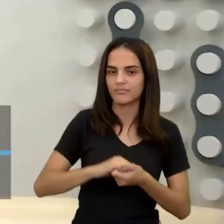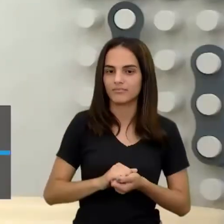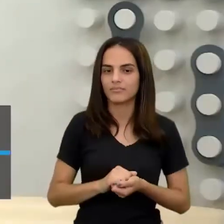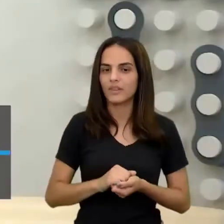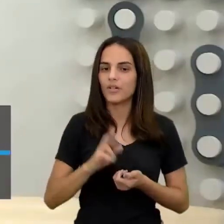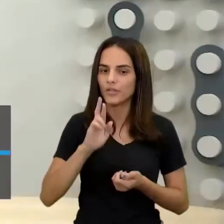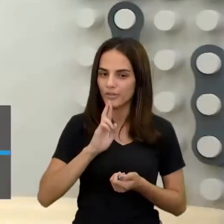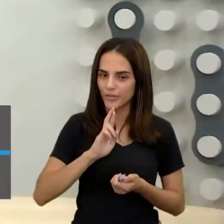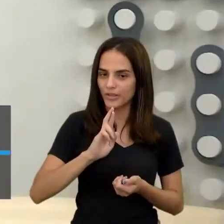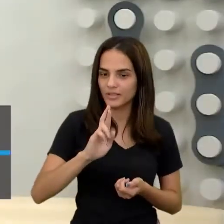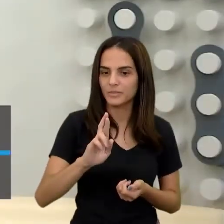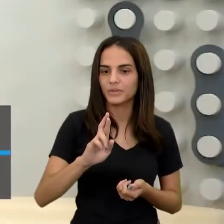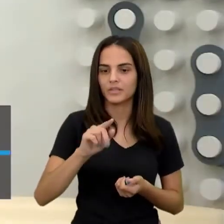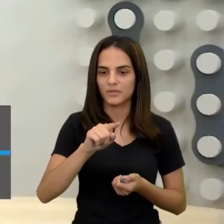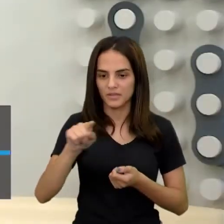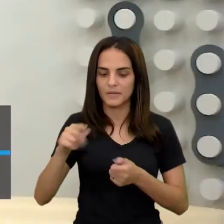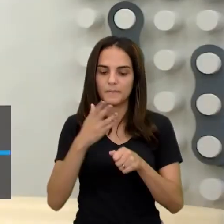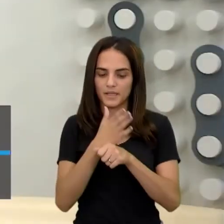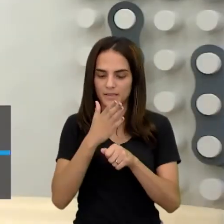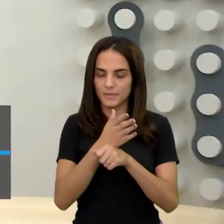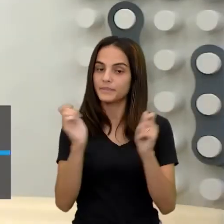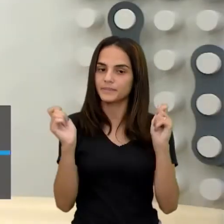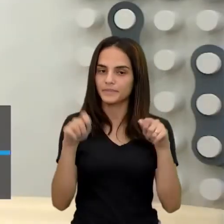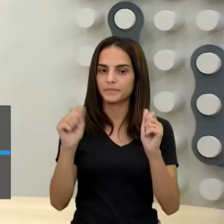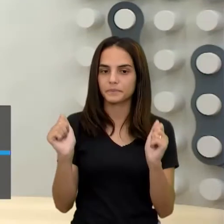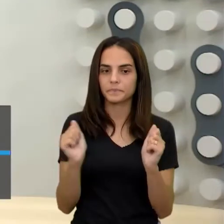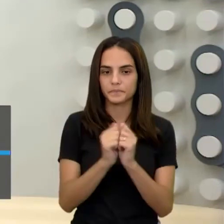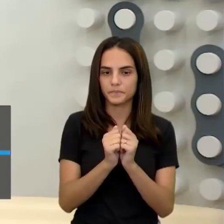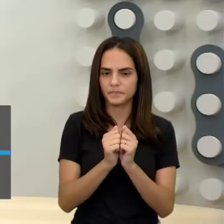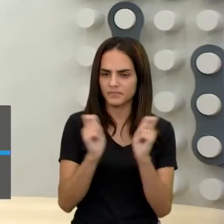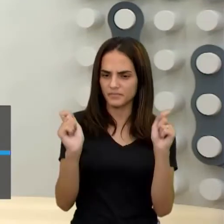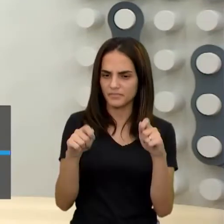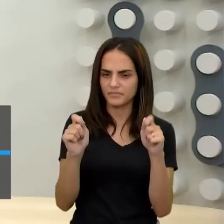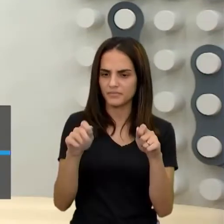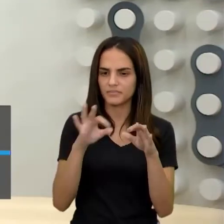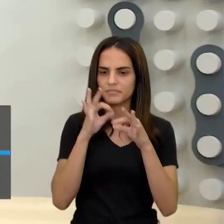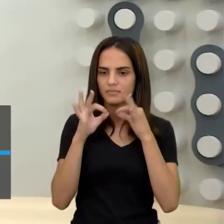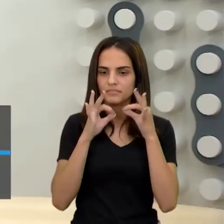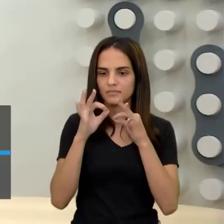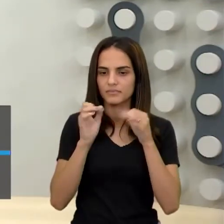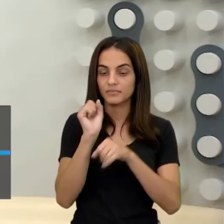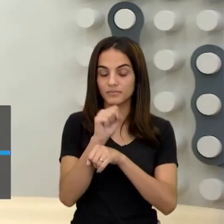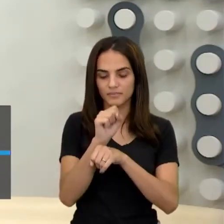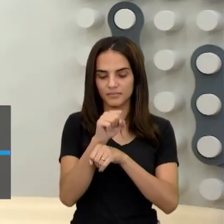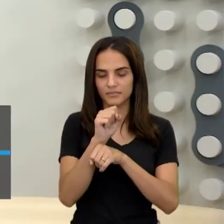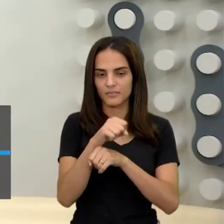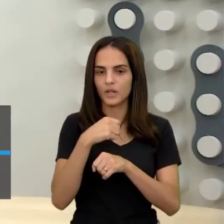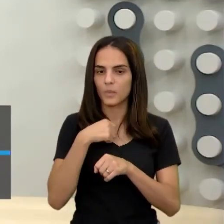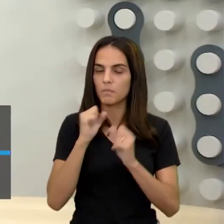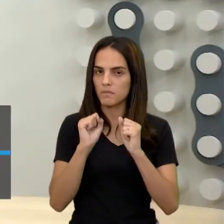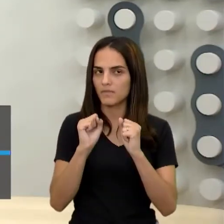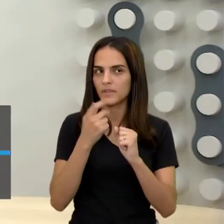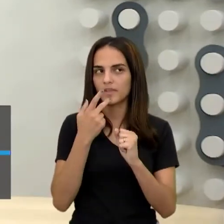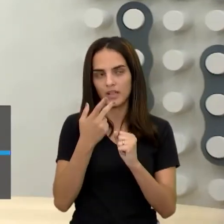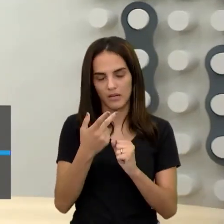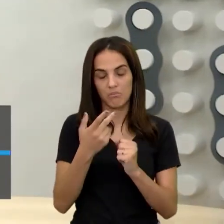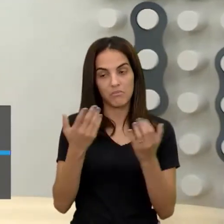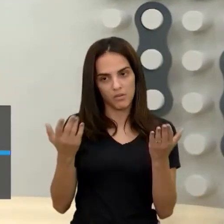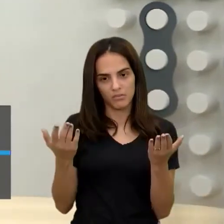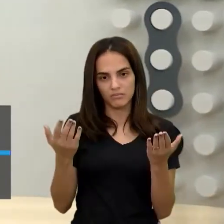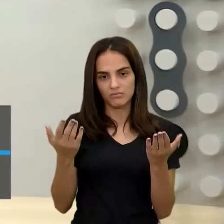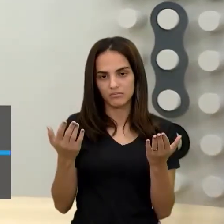vou respondendo à medida que vocês participam comigo. Olha só, é possível argumentar? Sim, é possível argumentar. Eu posso falar para vocês, olha,